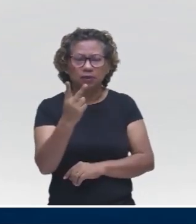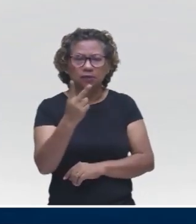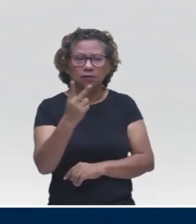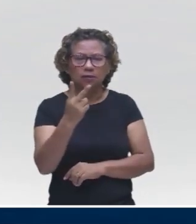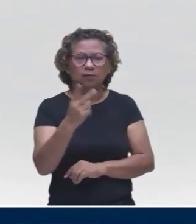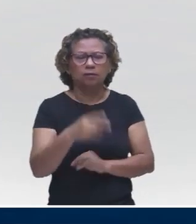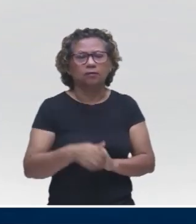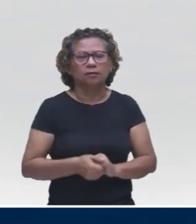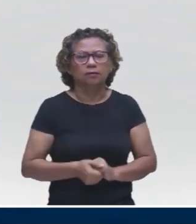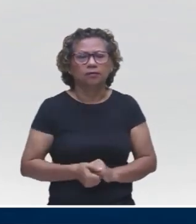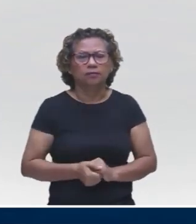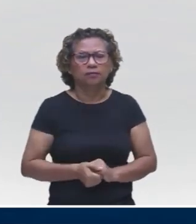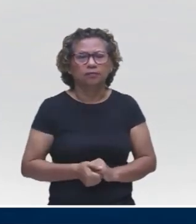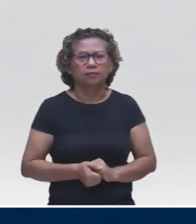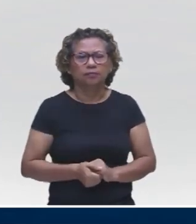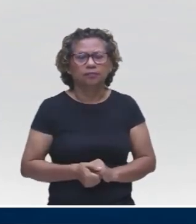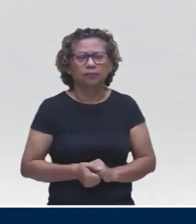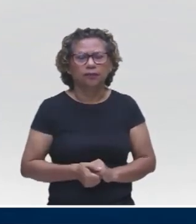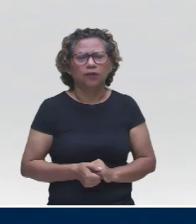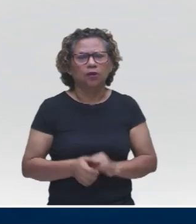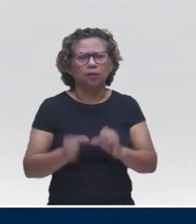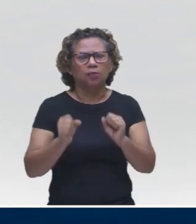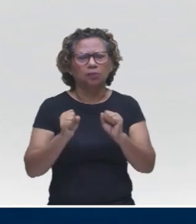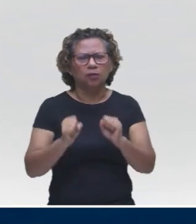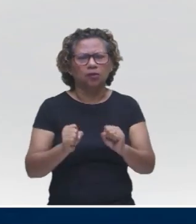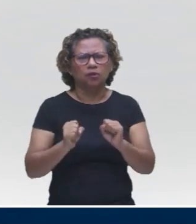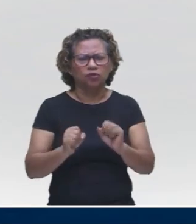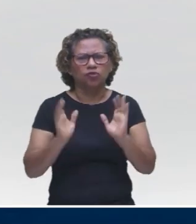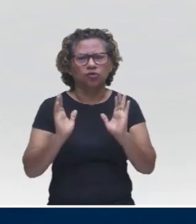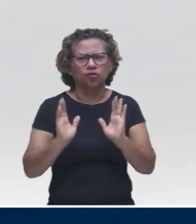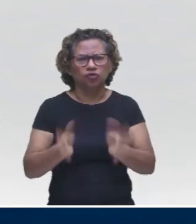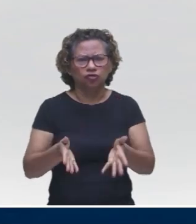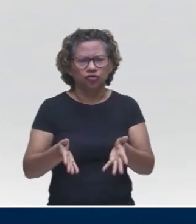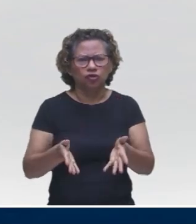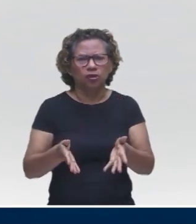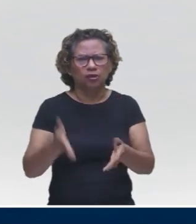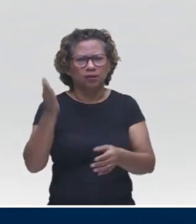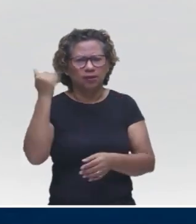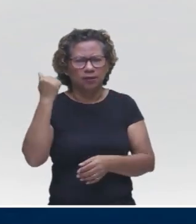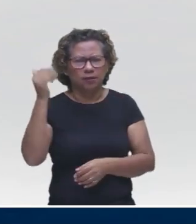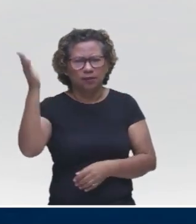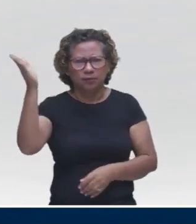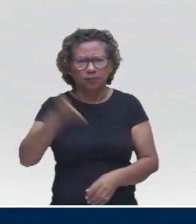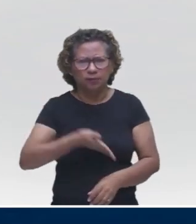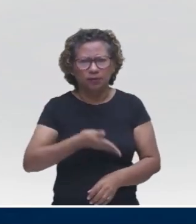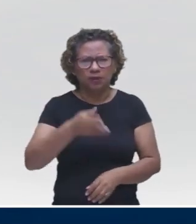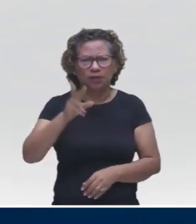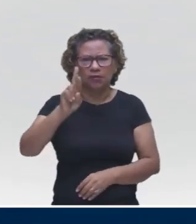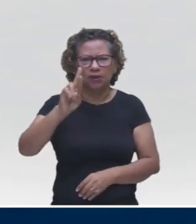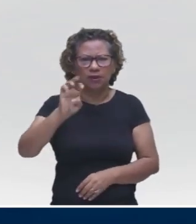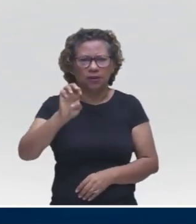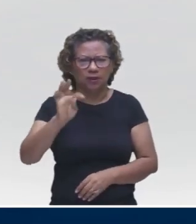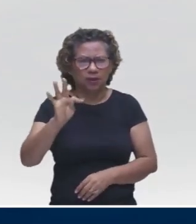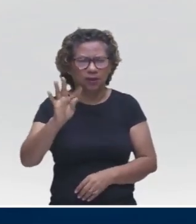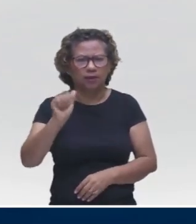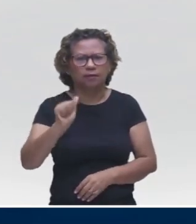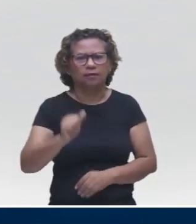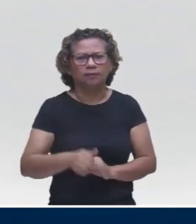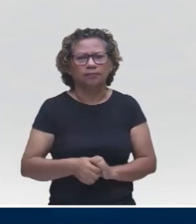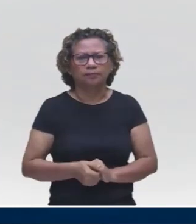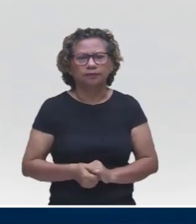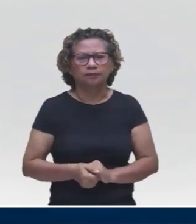coeficiente linear, eu posso muito bem estabelecer aí a reta que representa a função dada. Agora que